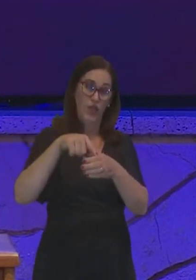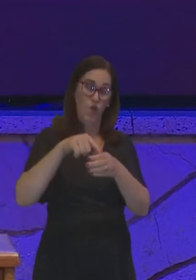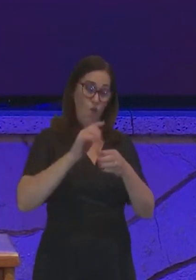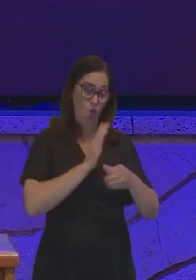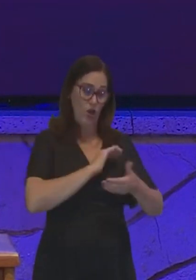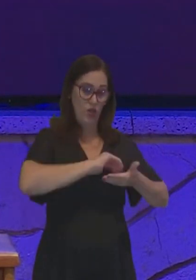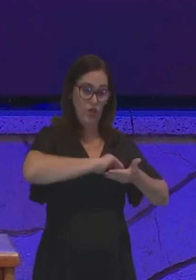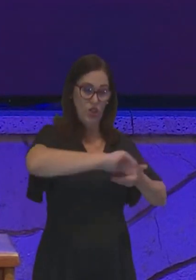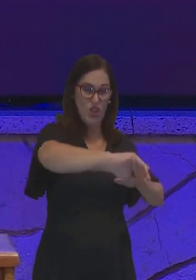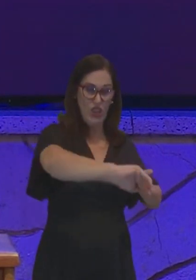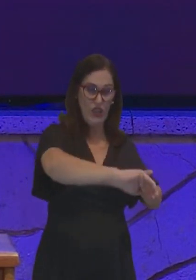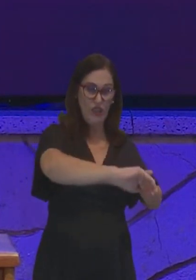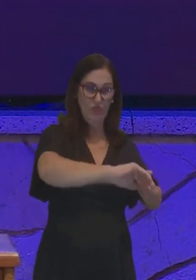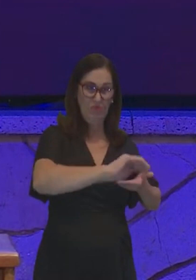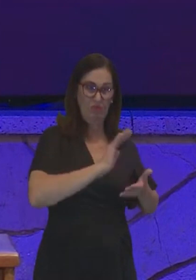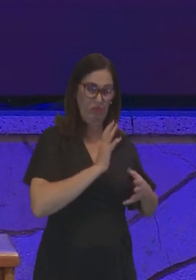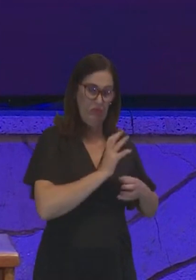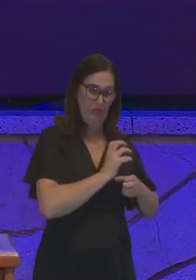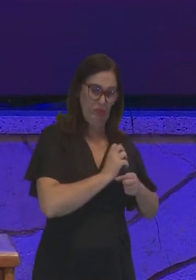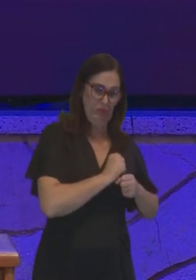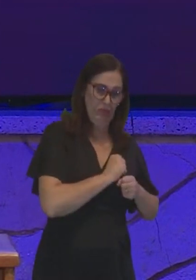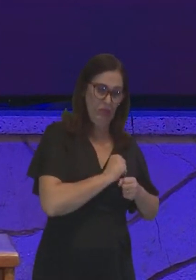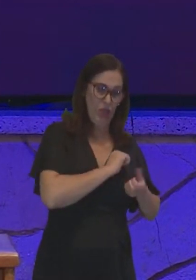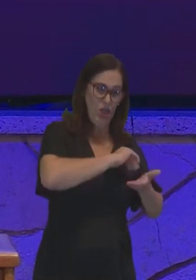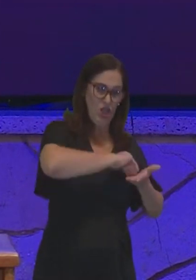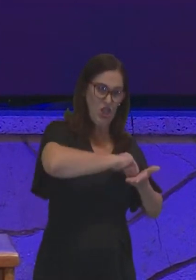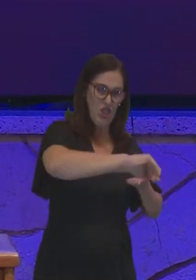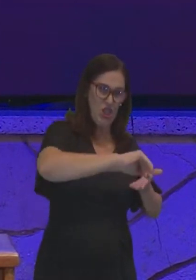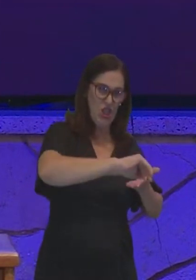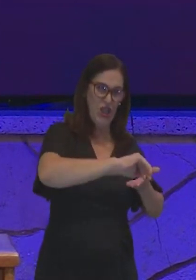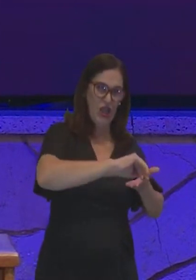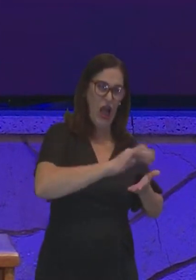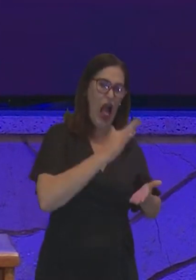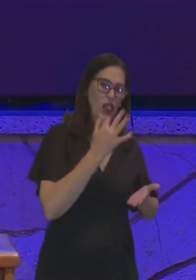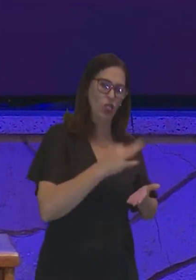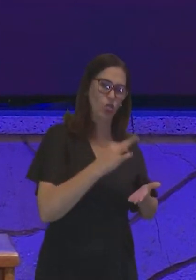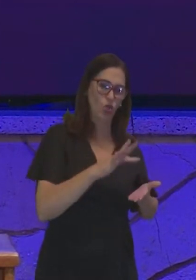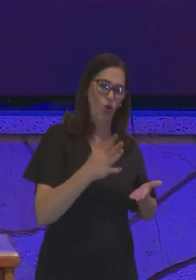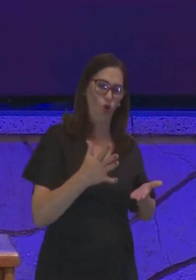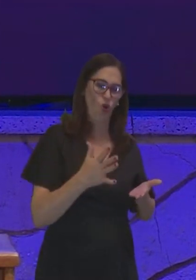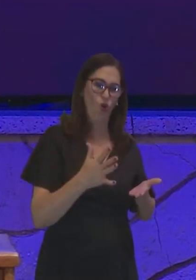o desgosto e remove da tua carne a dor,